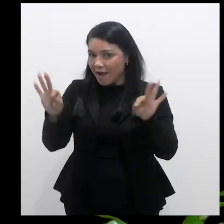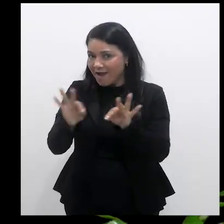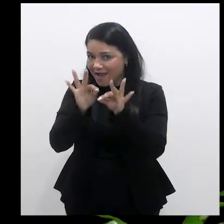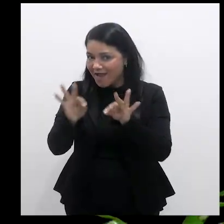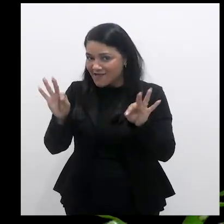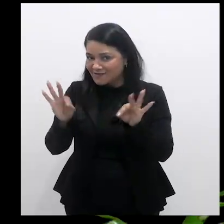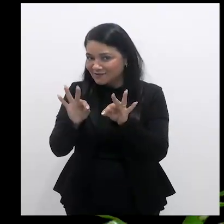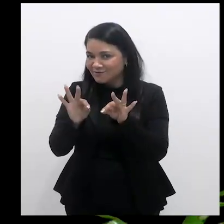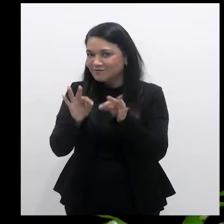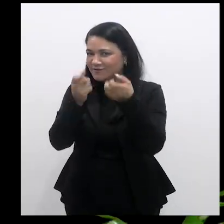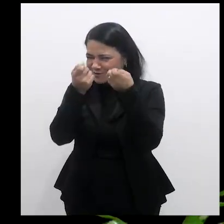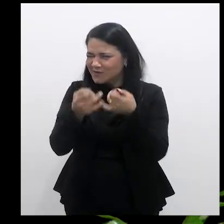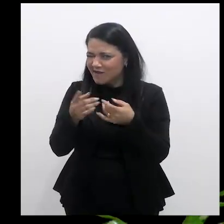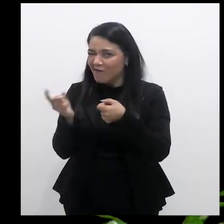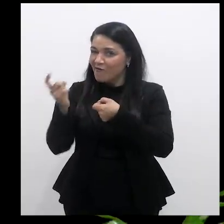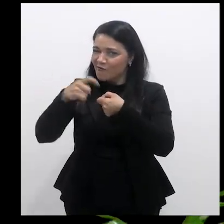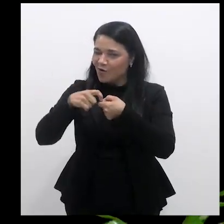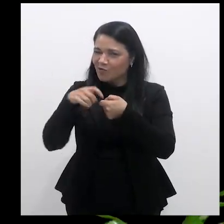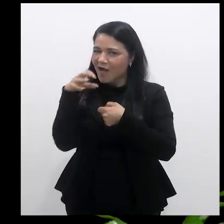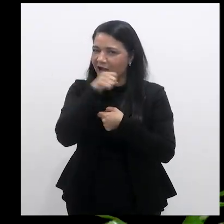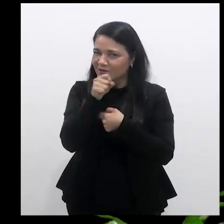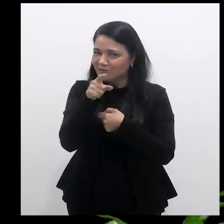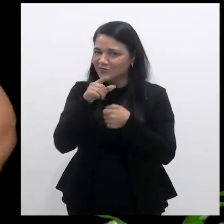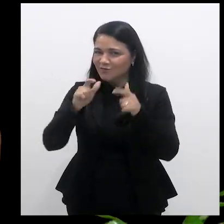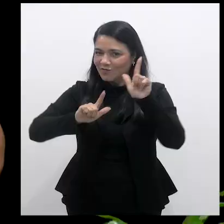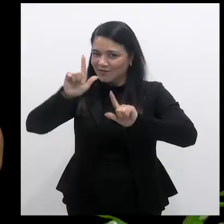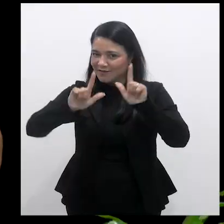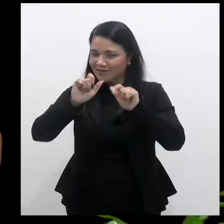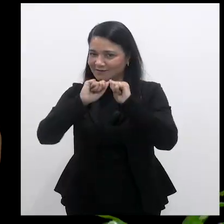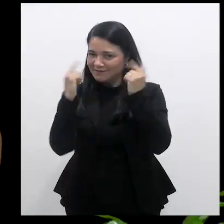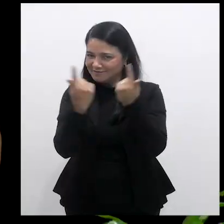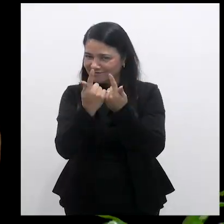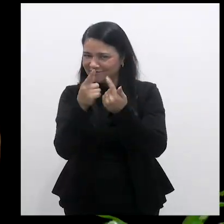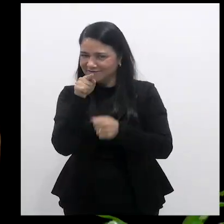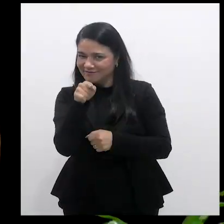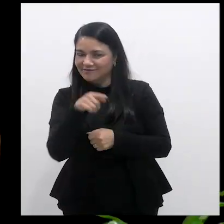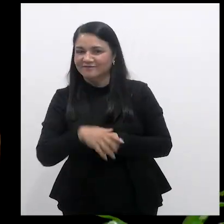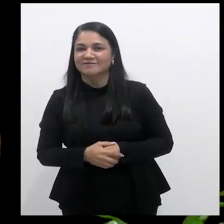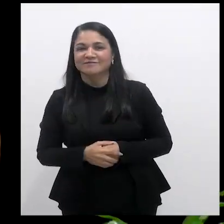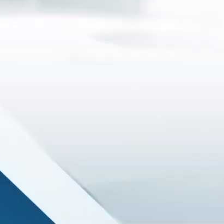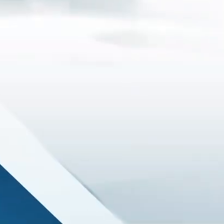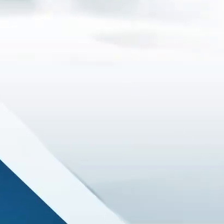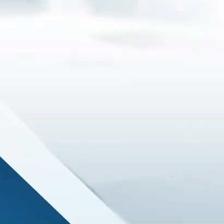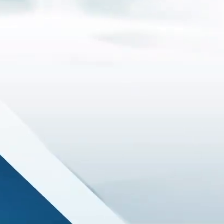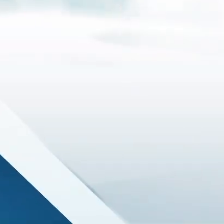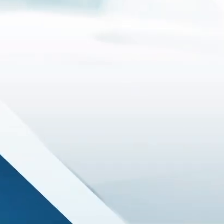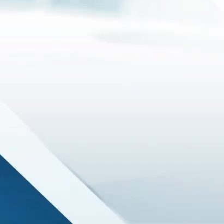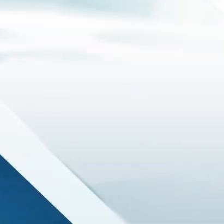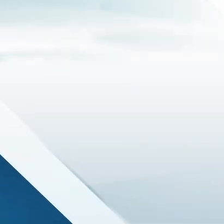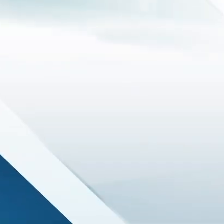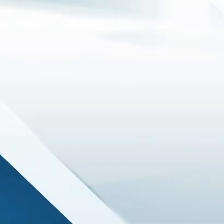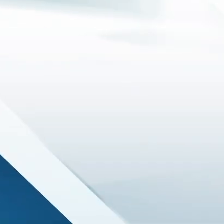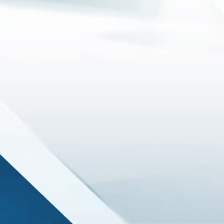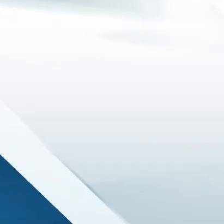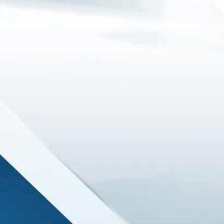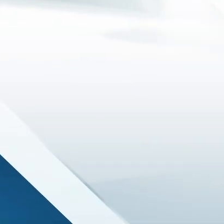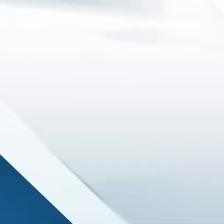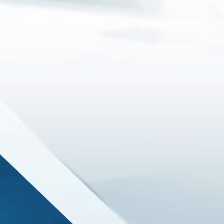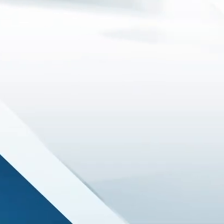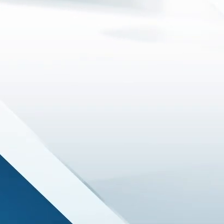porque o maestro, ele está aqui. Então, a gente volta já já com mais Alerj Revista para vocês.